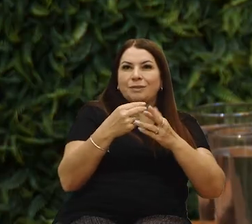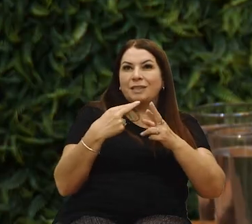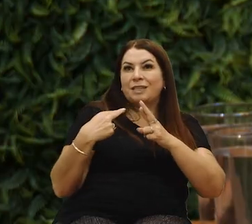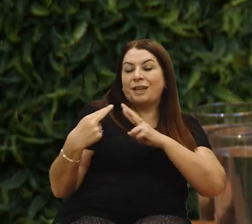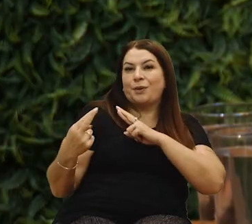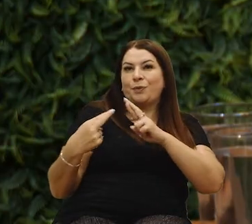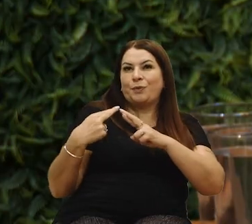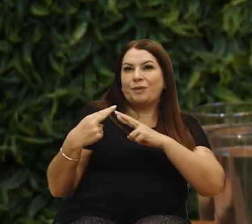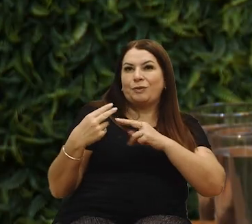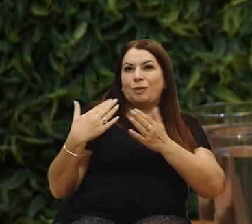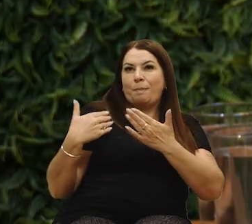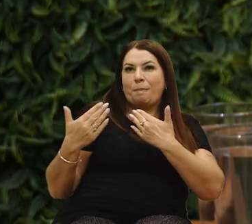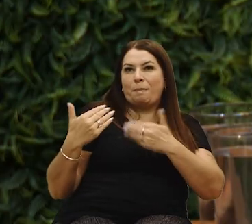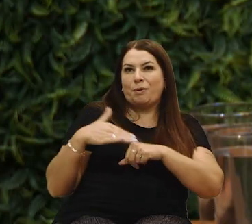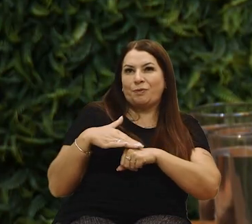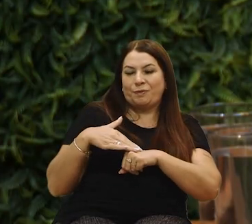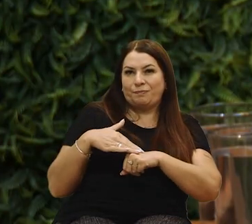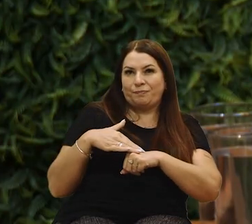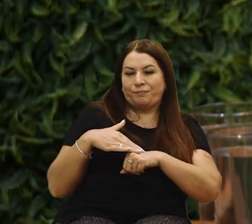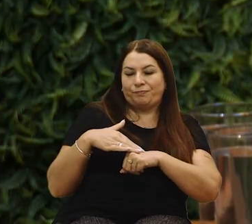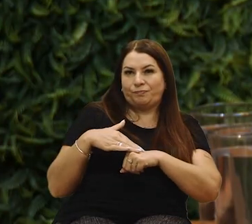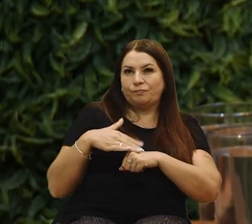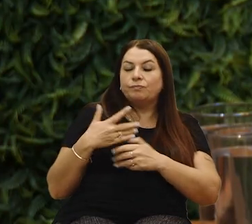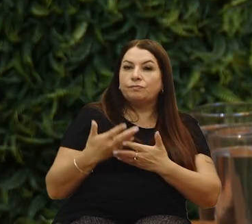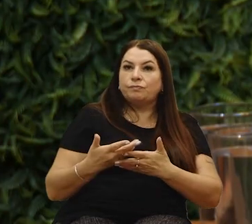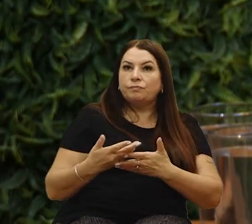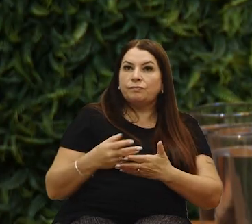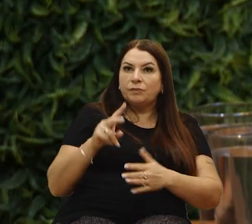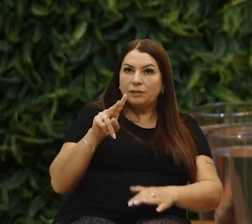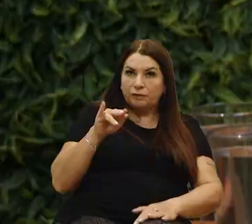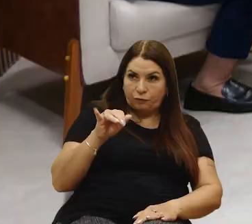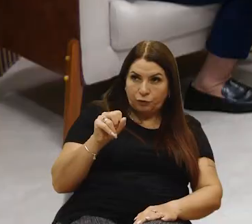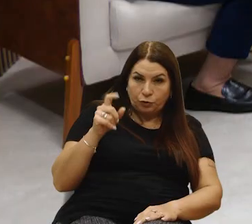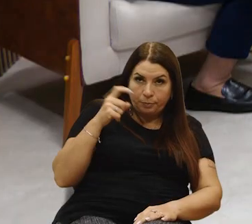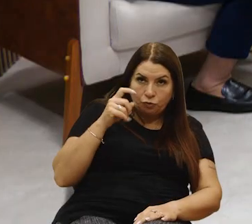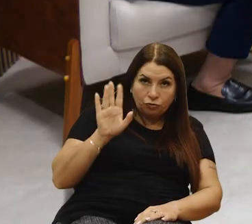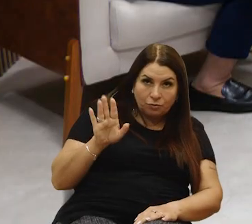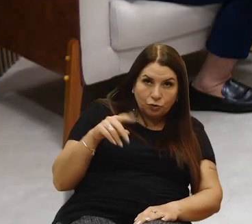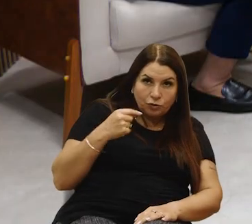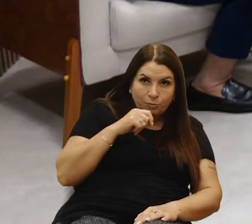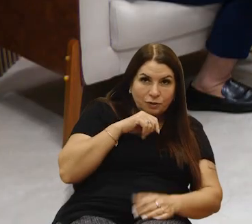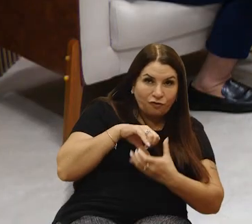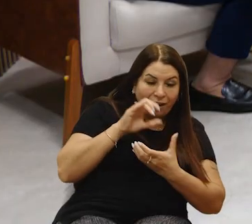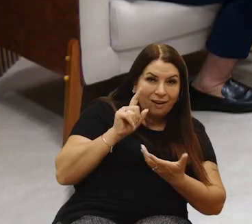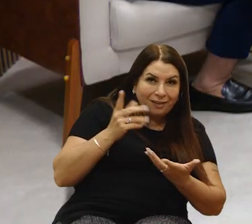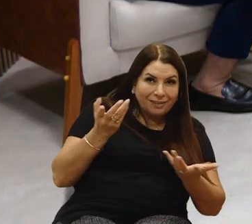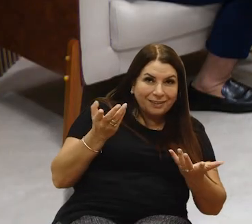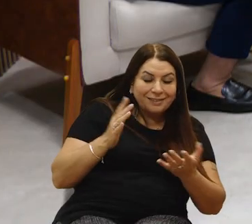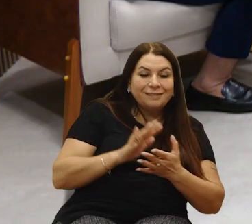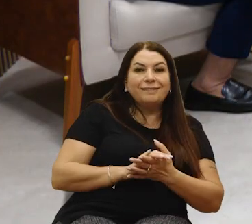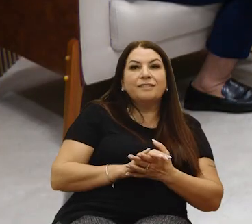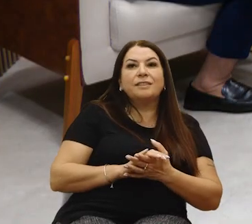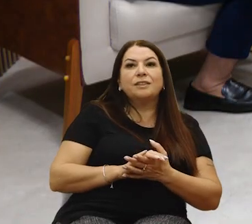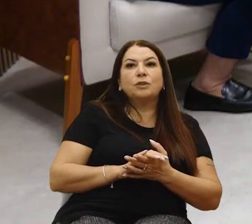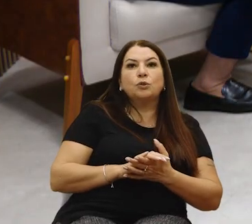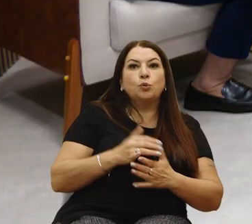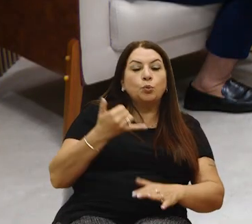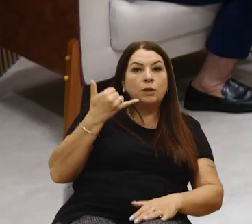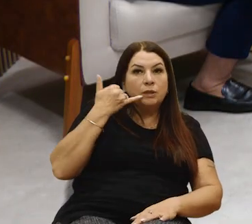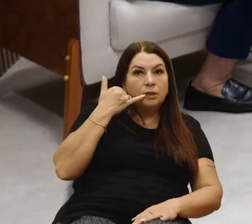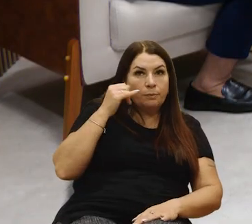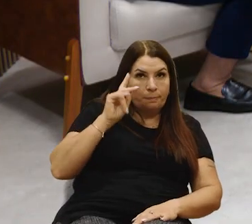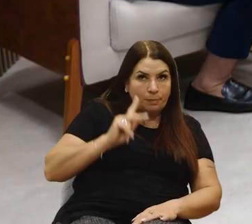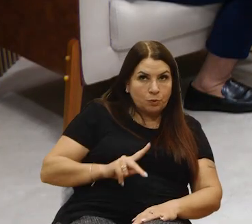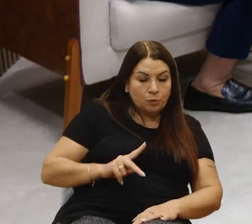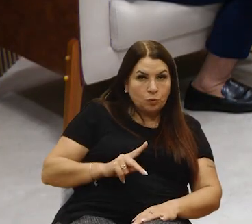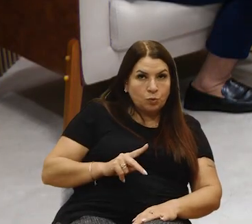relacional, do diálogo. Tanto que, Vânia, eu estou mentindo, nós que somos mais velhinhos, né? Tu liga para uma pessoa,